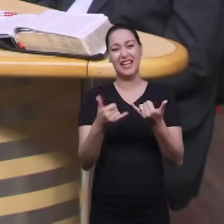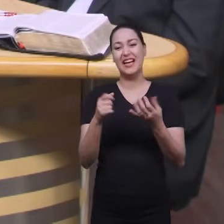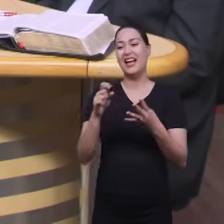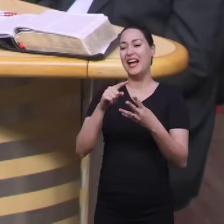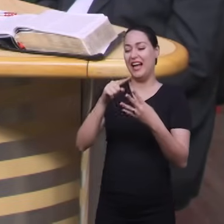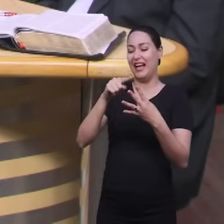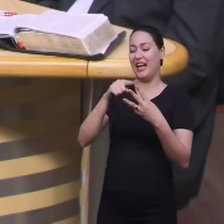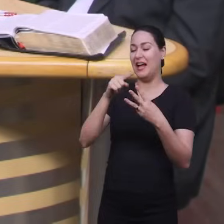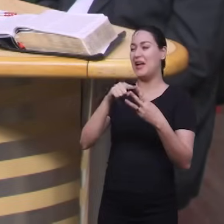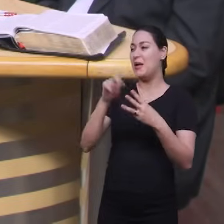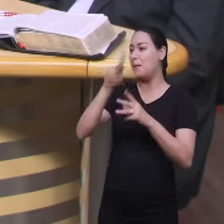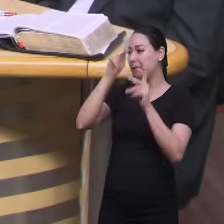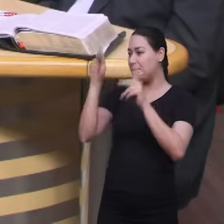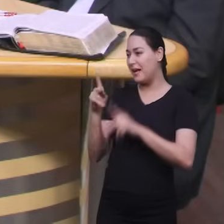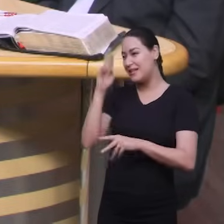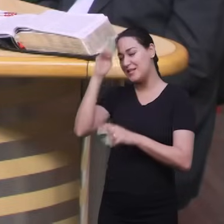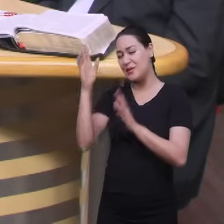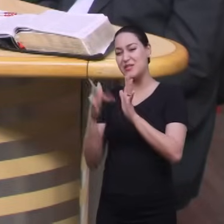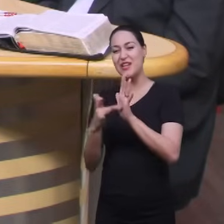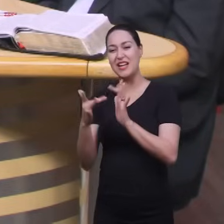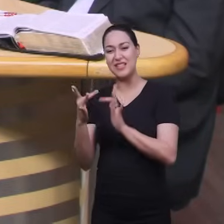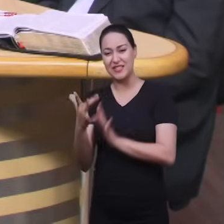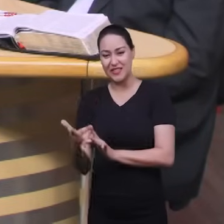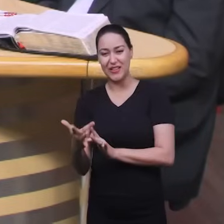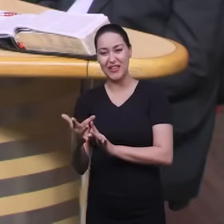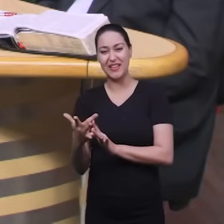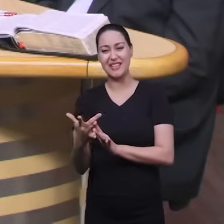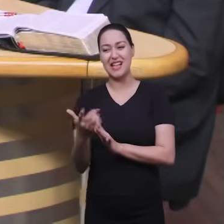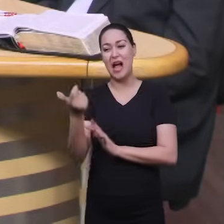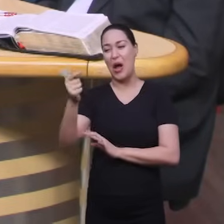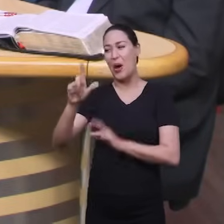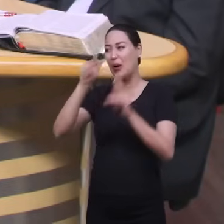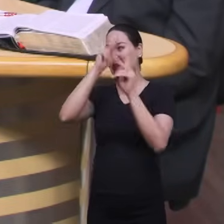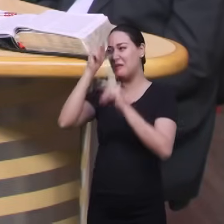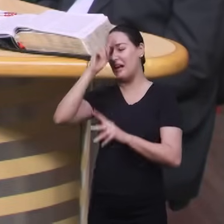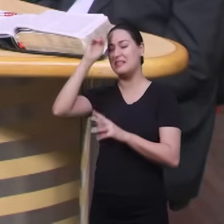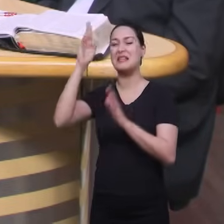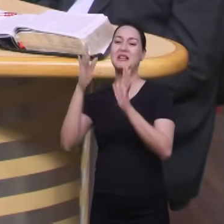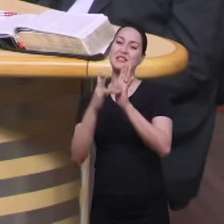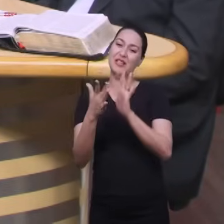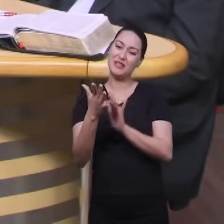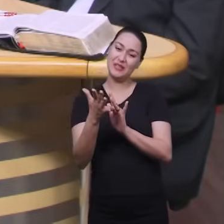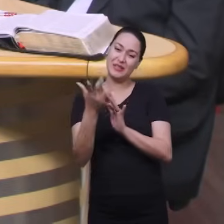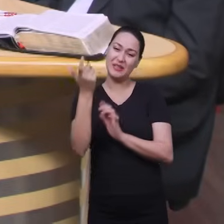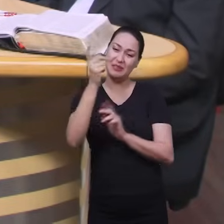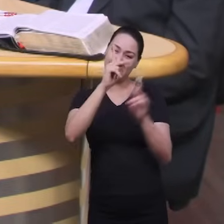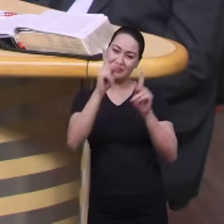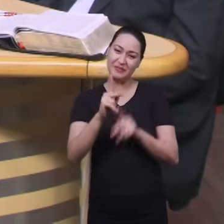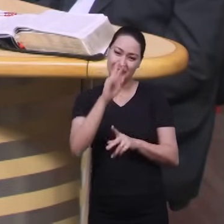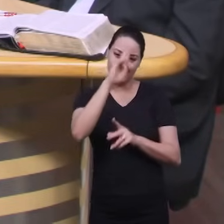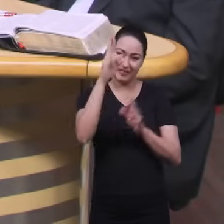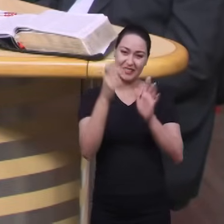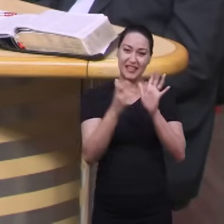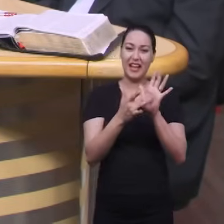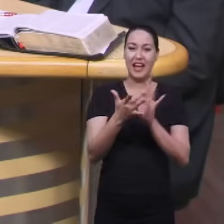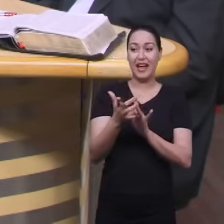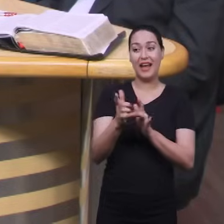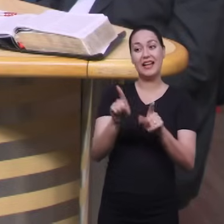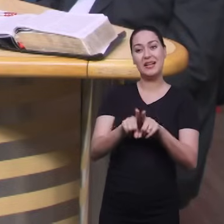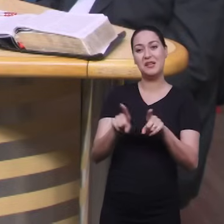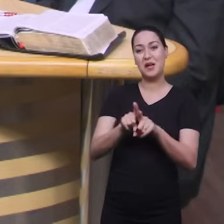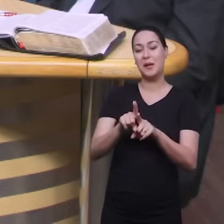pai Senhor Pastor Luiz Paulo Ferrari Pastor Luiz Fernando Pita paz do Senhor A paz do Senhor